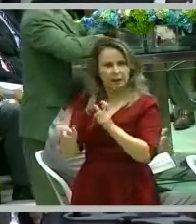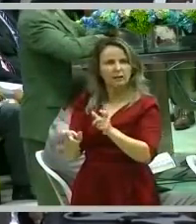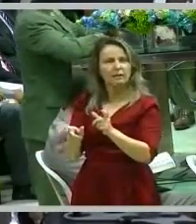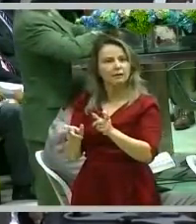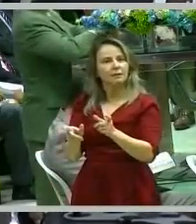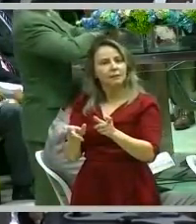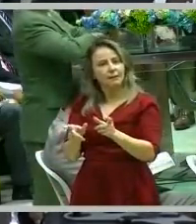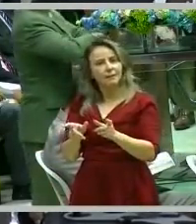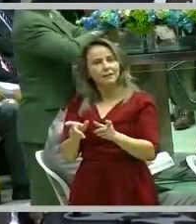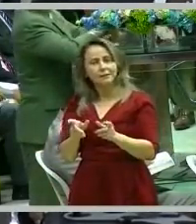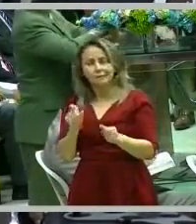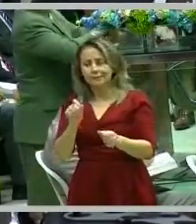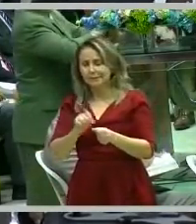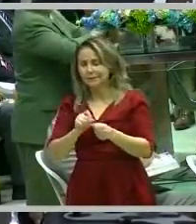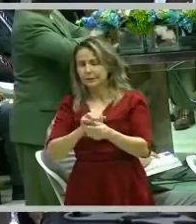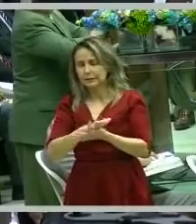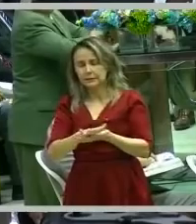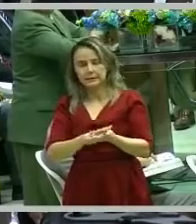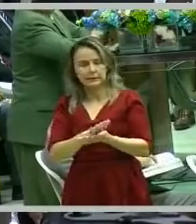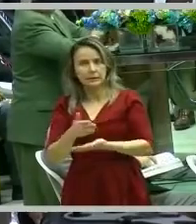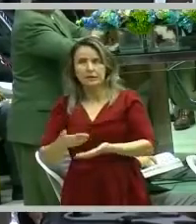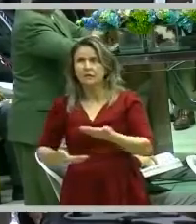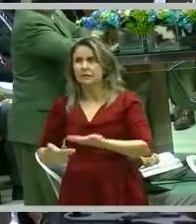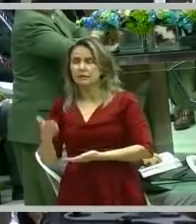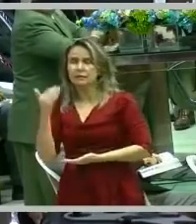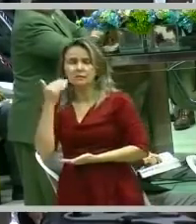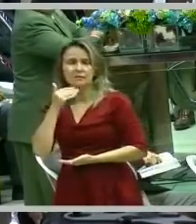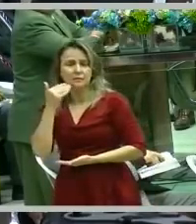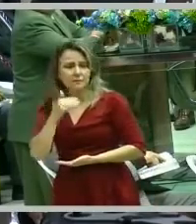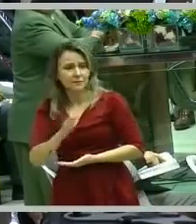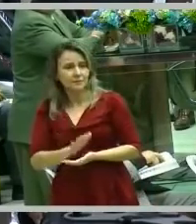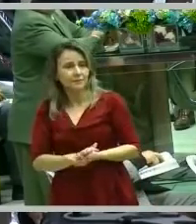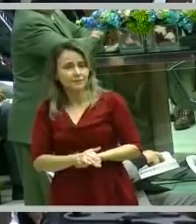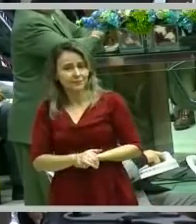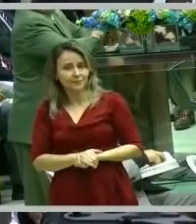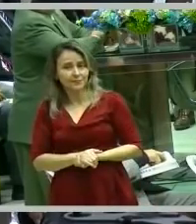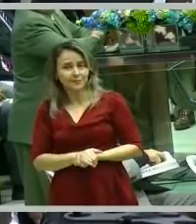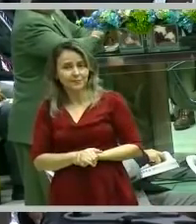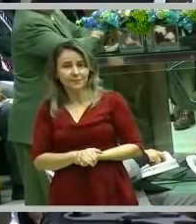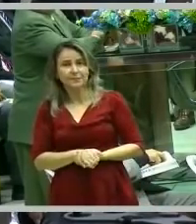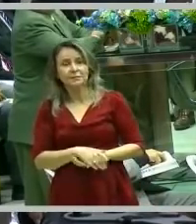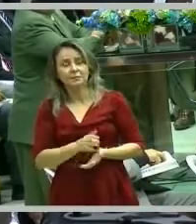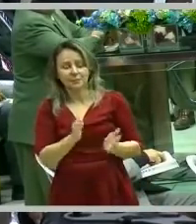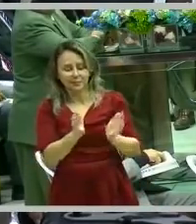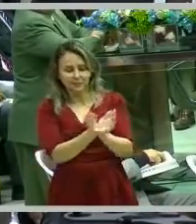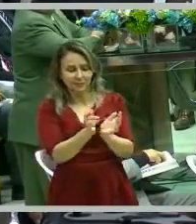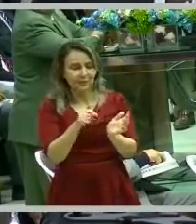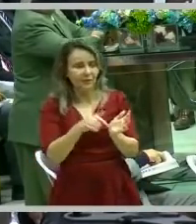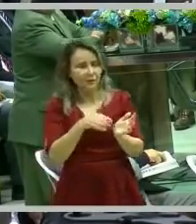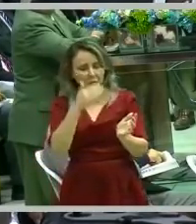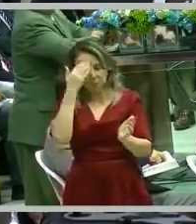Se as almas só tivessem de ser salvas através do ministério dessa gente, que é contra o batismo com o Espírito Santo, não ia ser